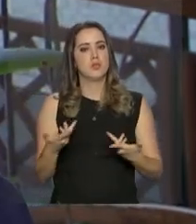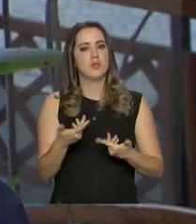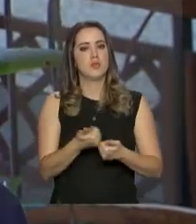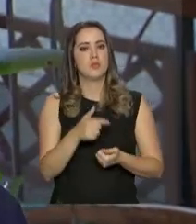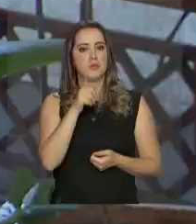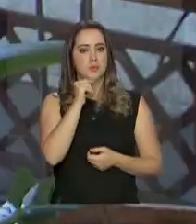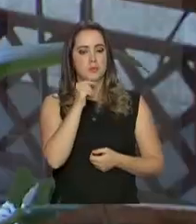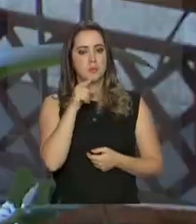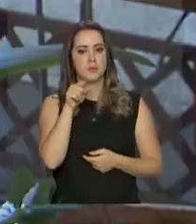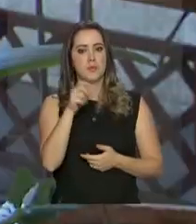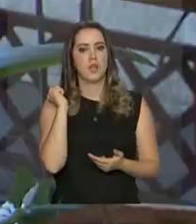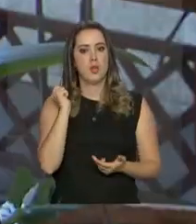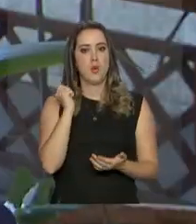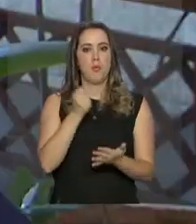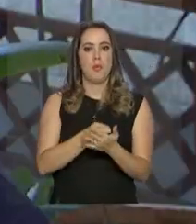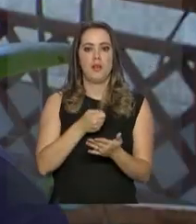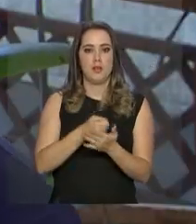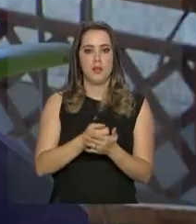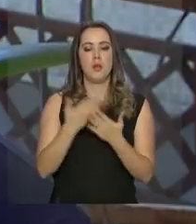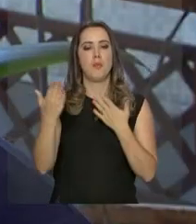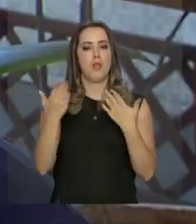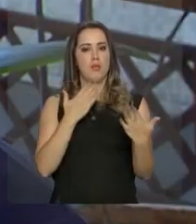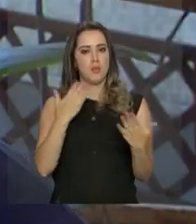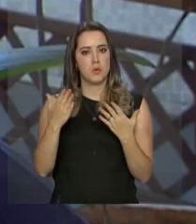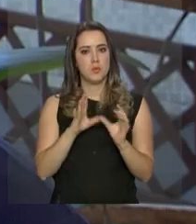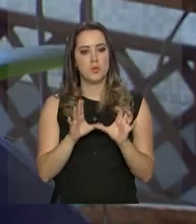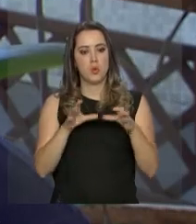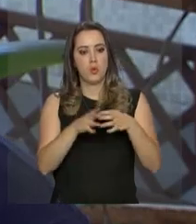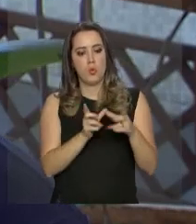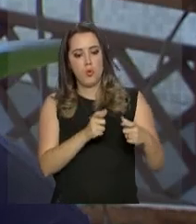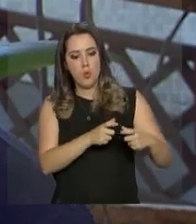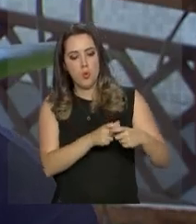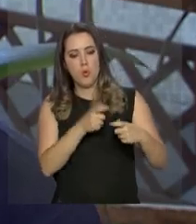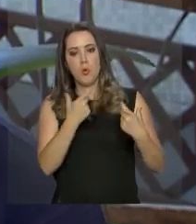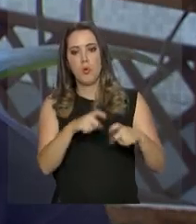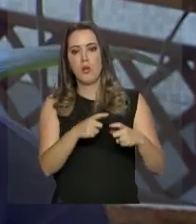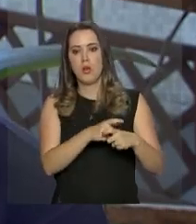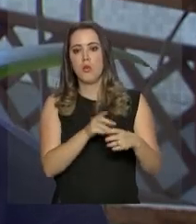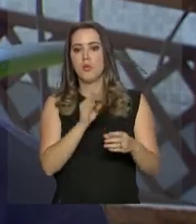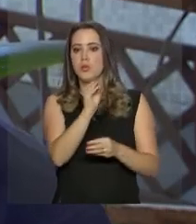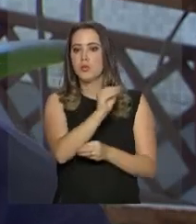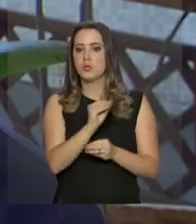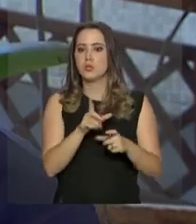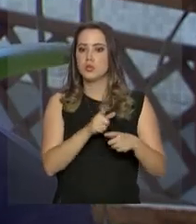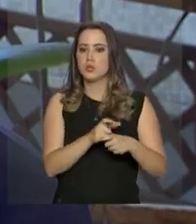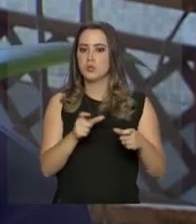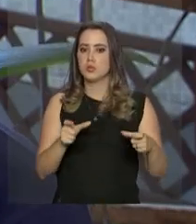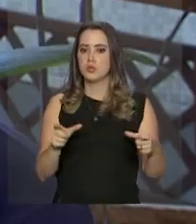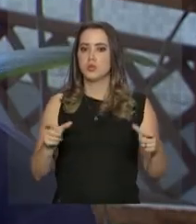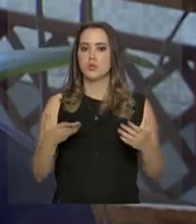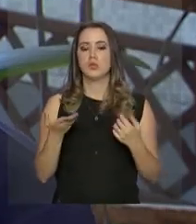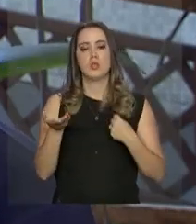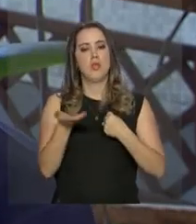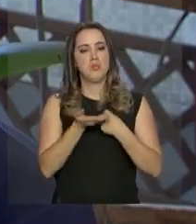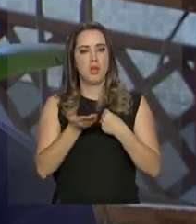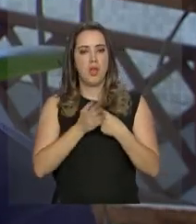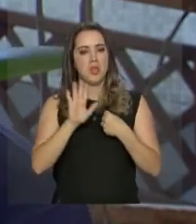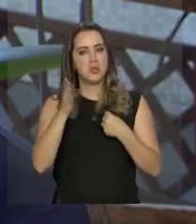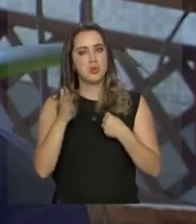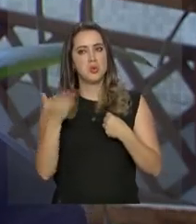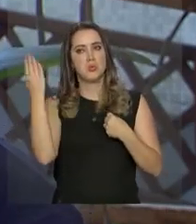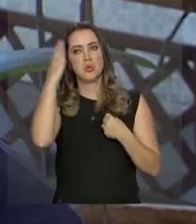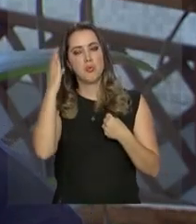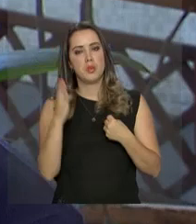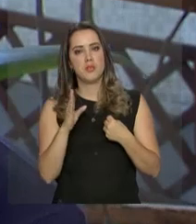quantidade de água. O pagamento ele é proporcional à área que a gente trabalha na propriedade. Em média, no Brasil, a gente paga